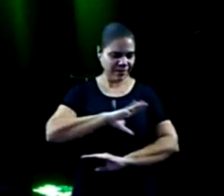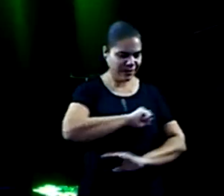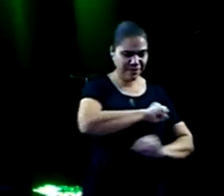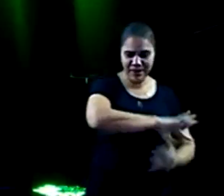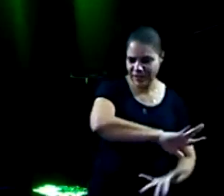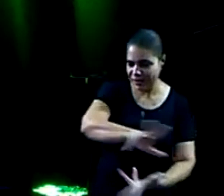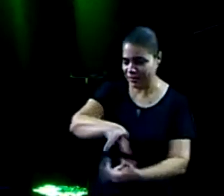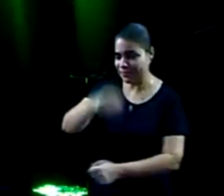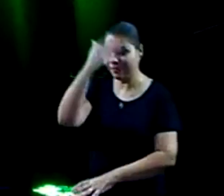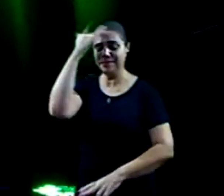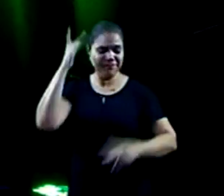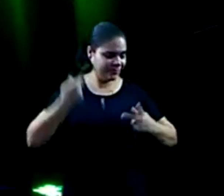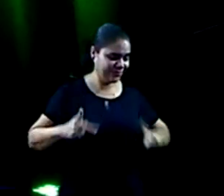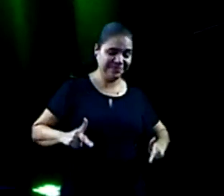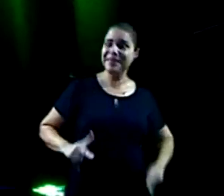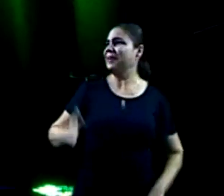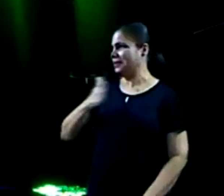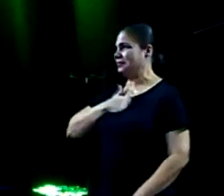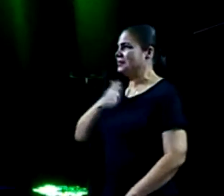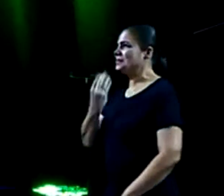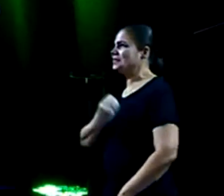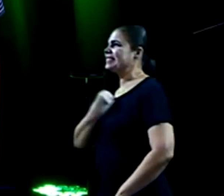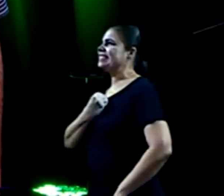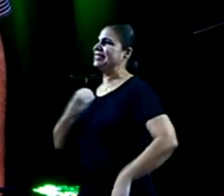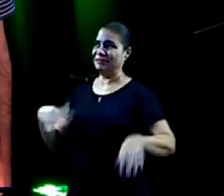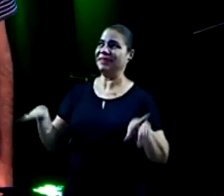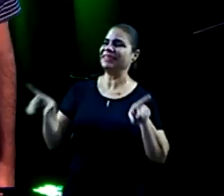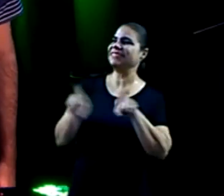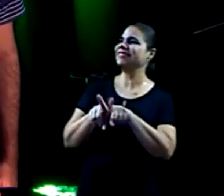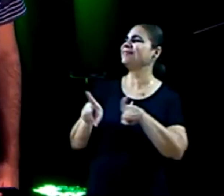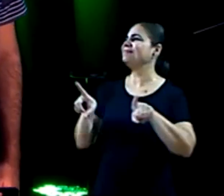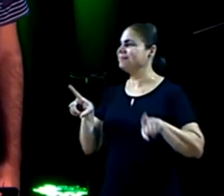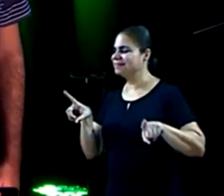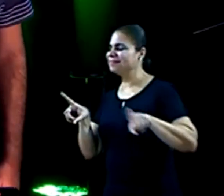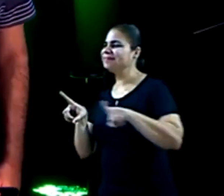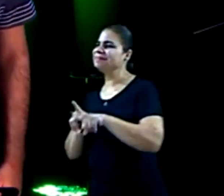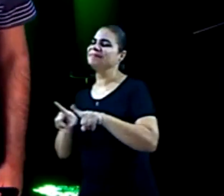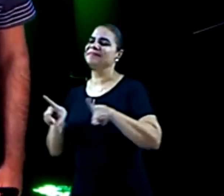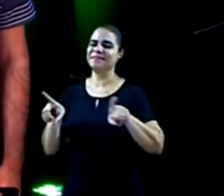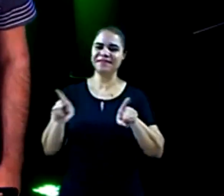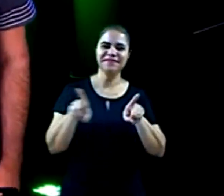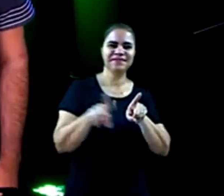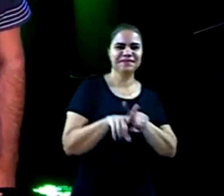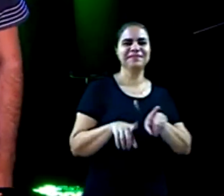vidas. E uma dessas muitas vidas era